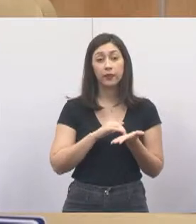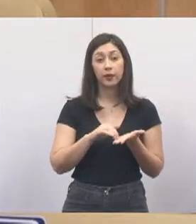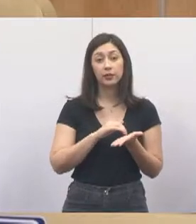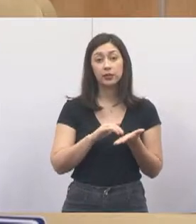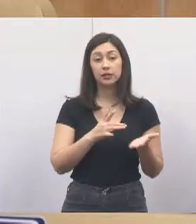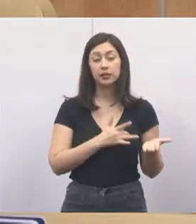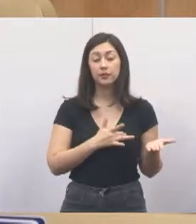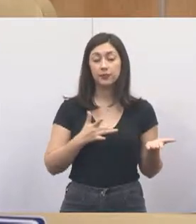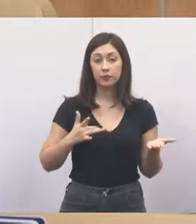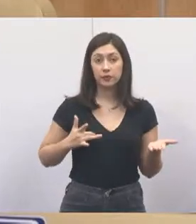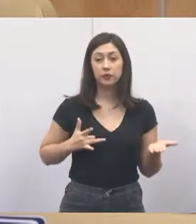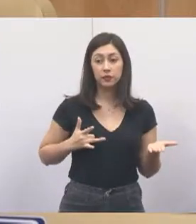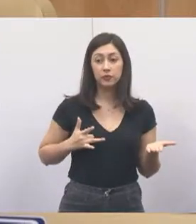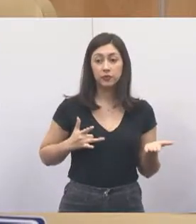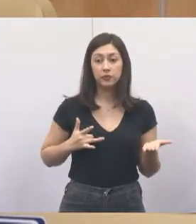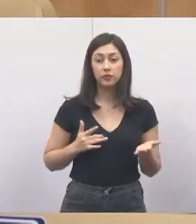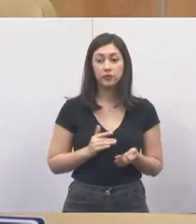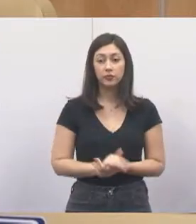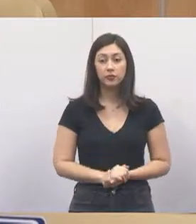de Saúde,